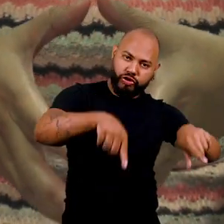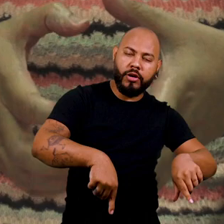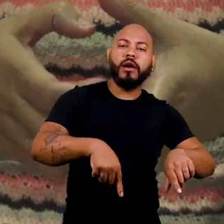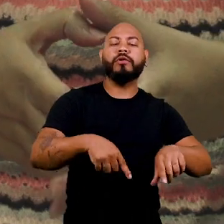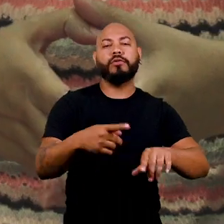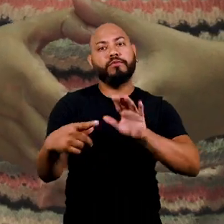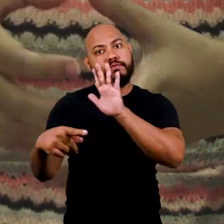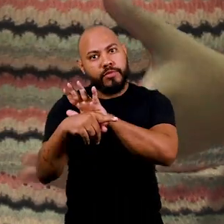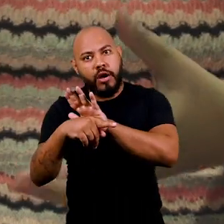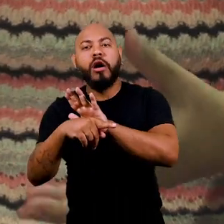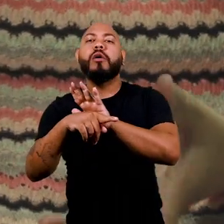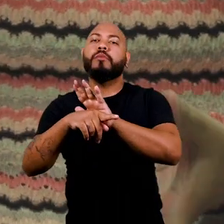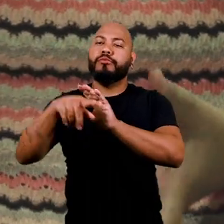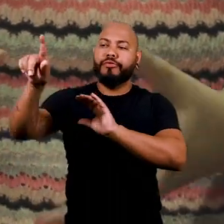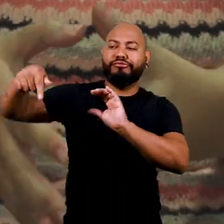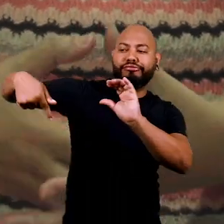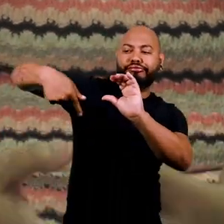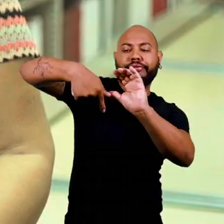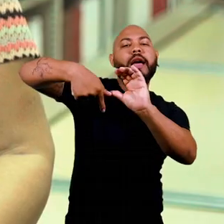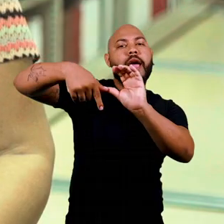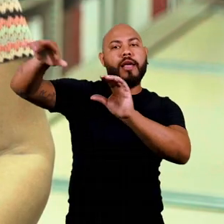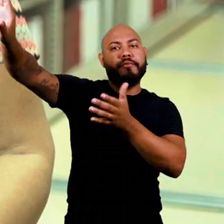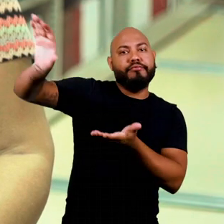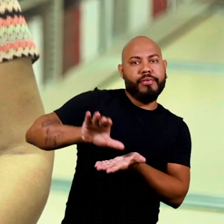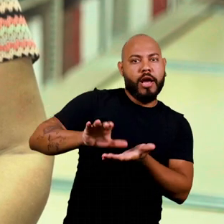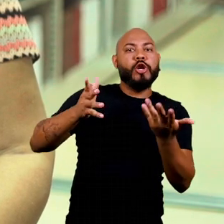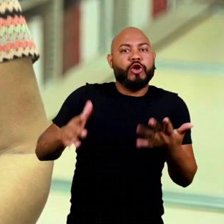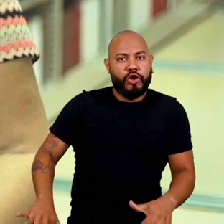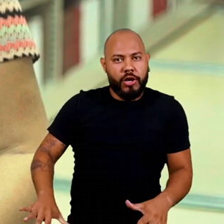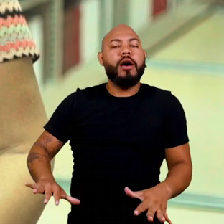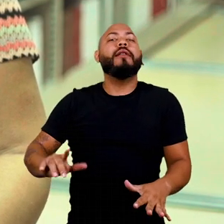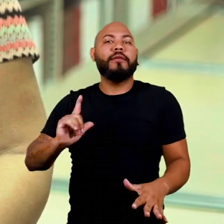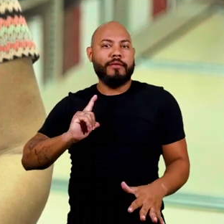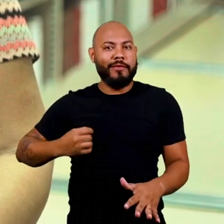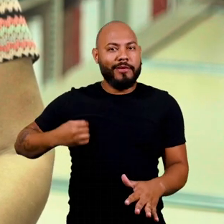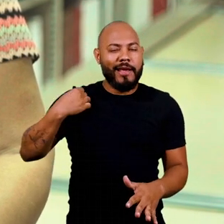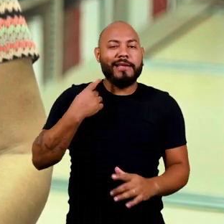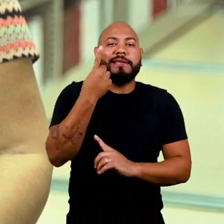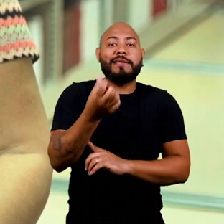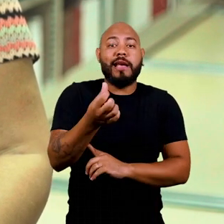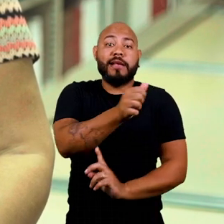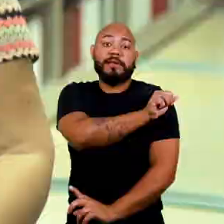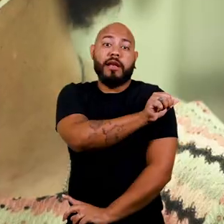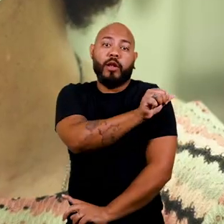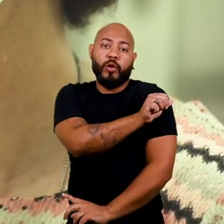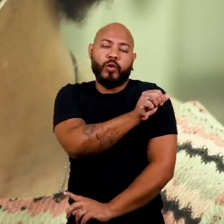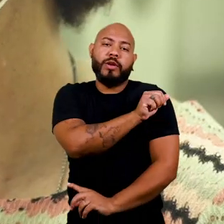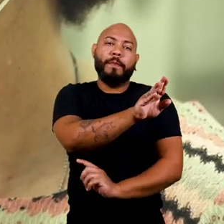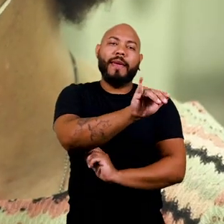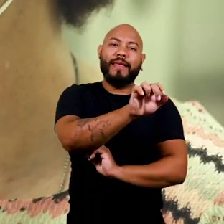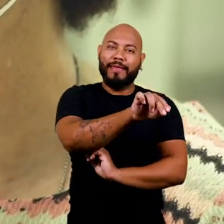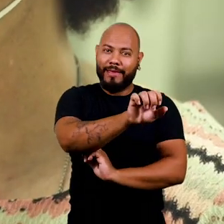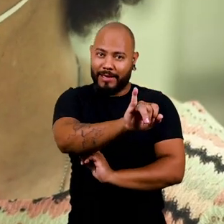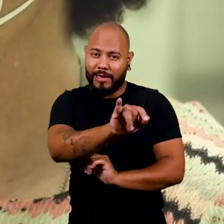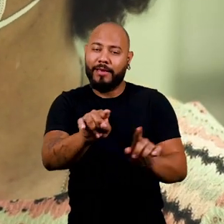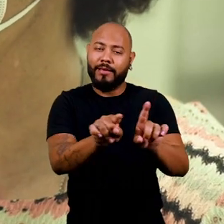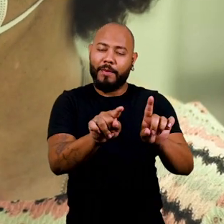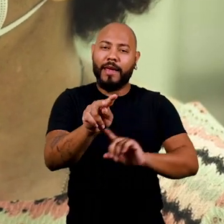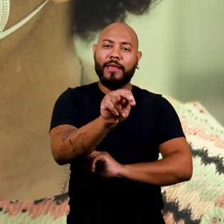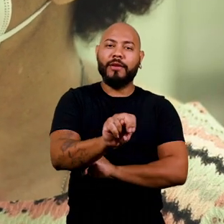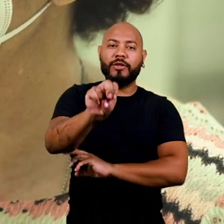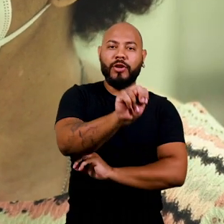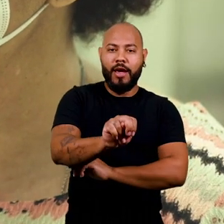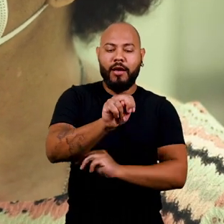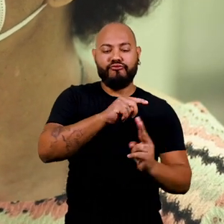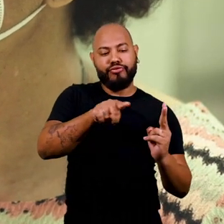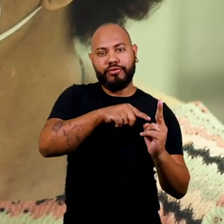financiado pelo CNPq. Nós trouxemos 16 alunos de pós-graduação do Benin e da Nigéria, com bolsa